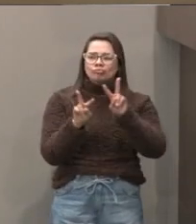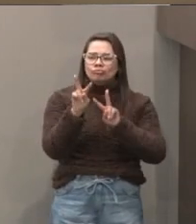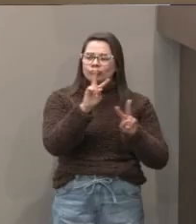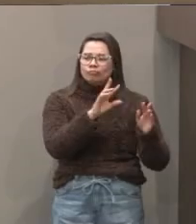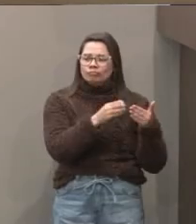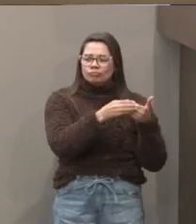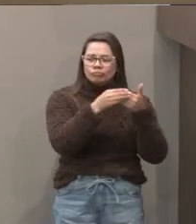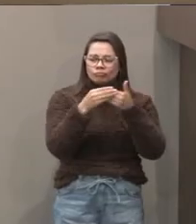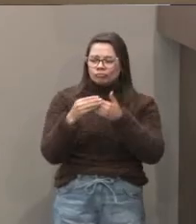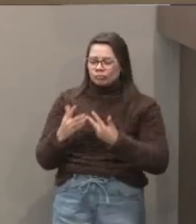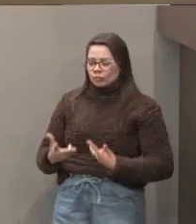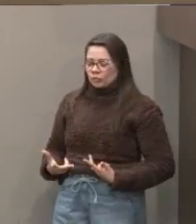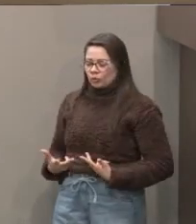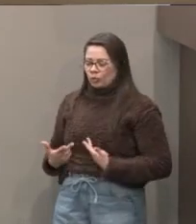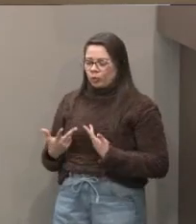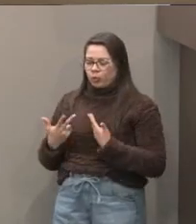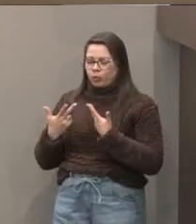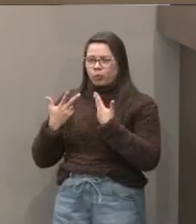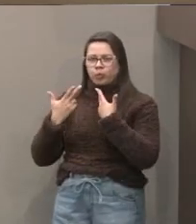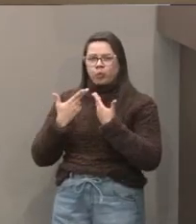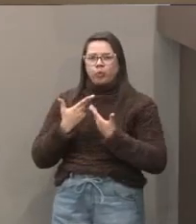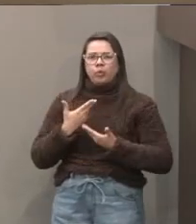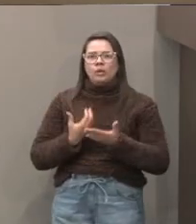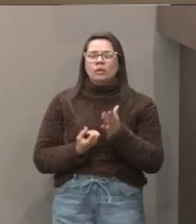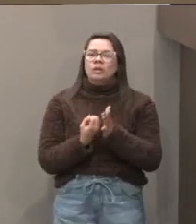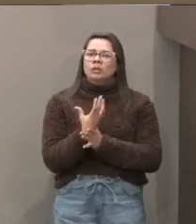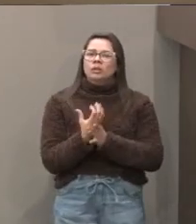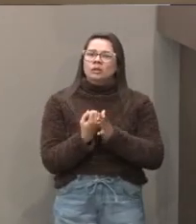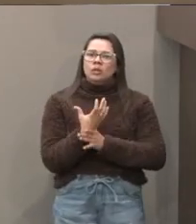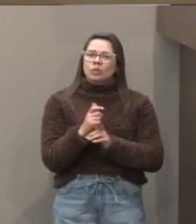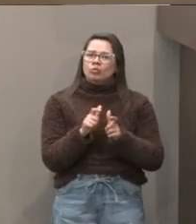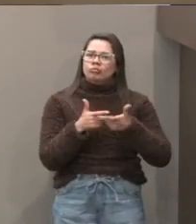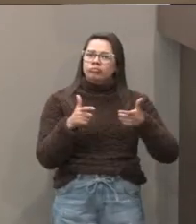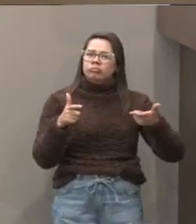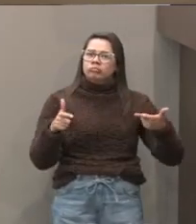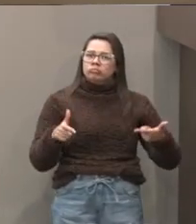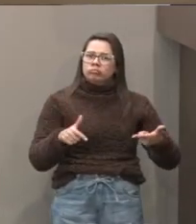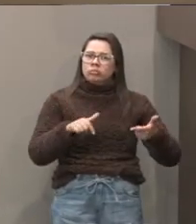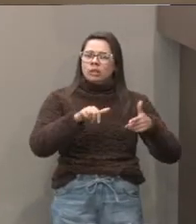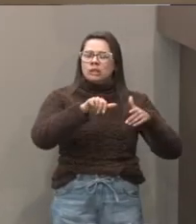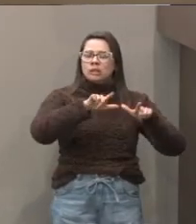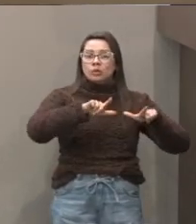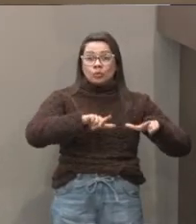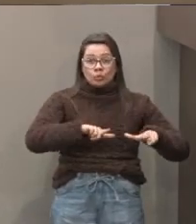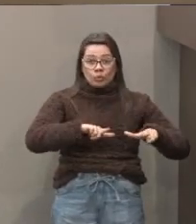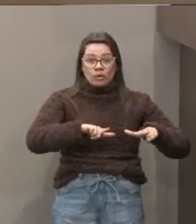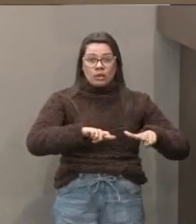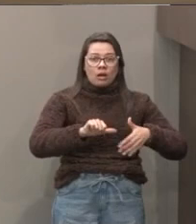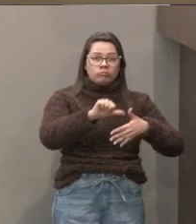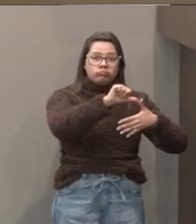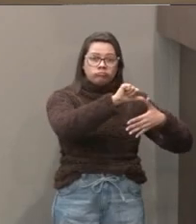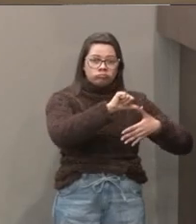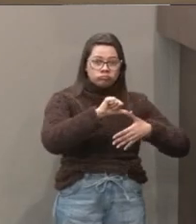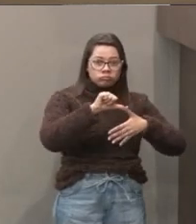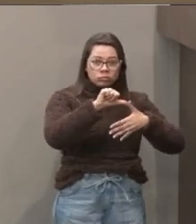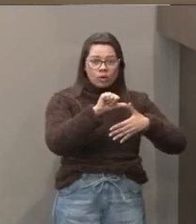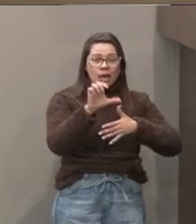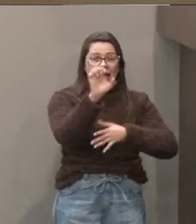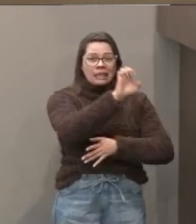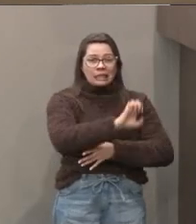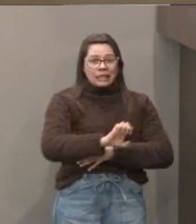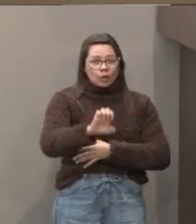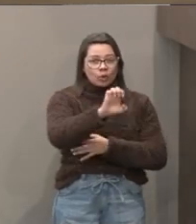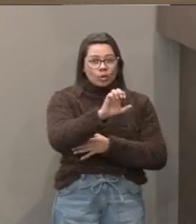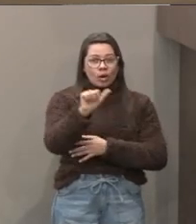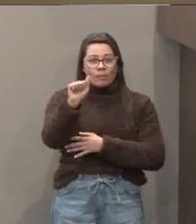acompanhar cirurgias que estão sendo desenvolvidas em grandes centros da América do Norte, Europa, Ásia, como,